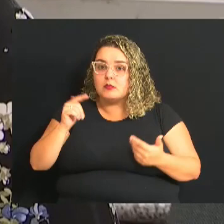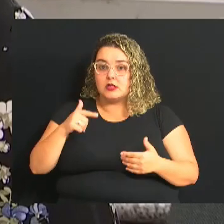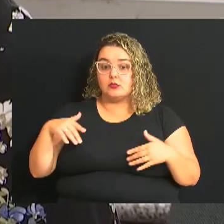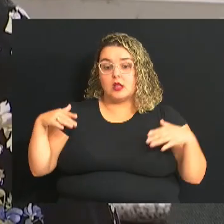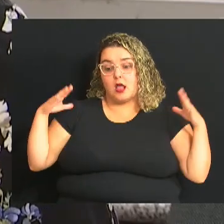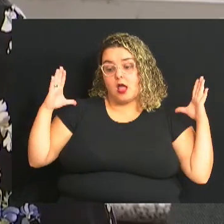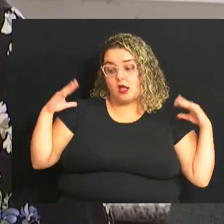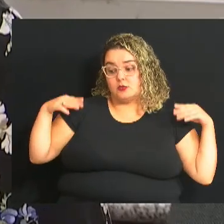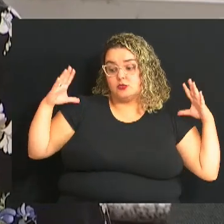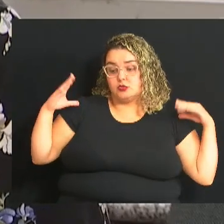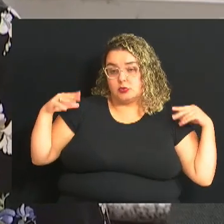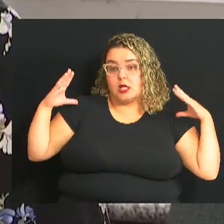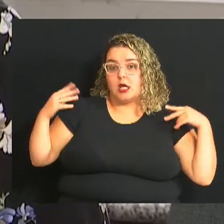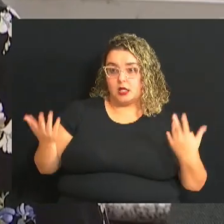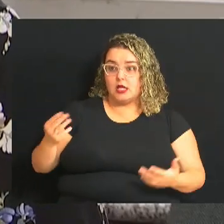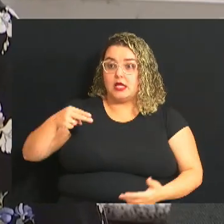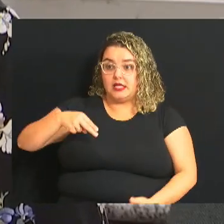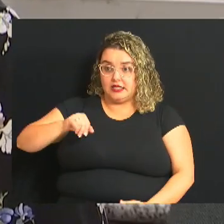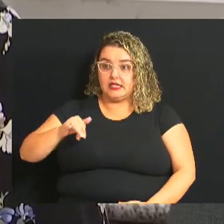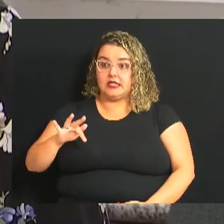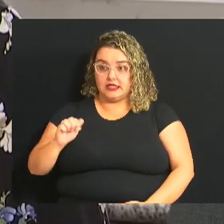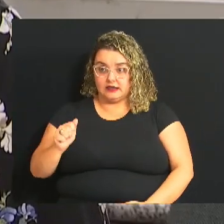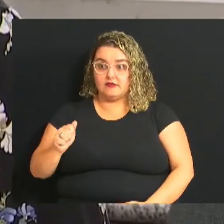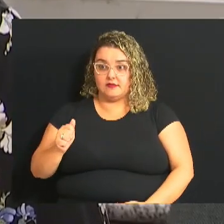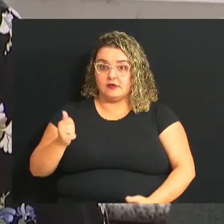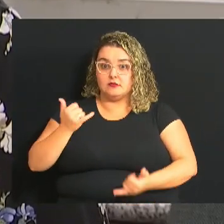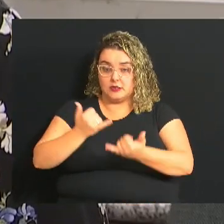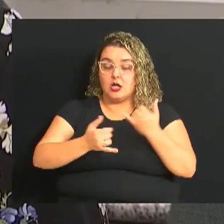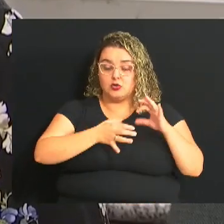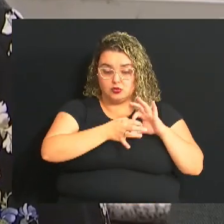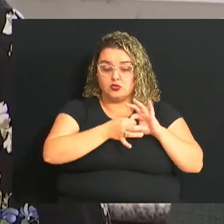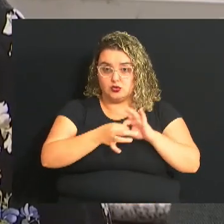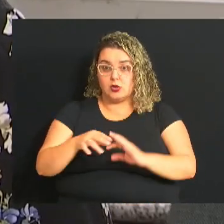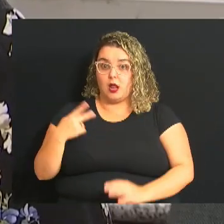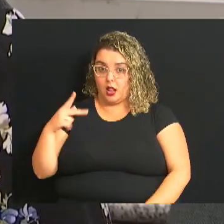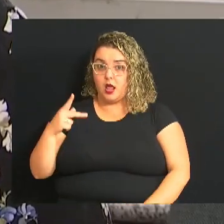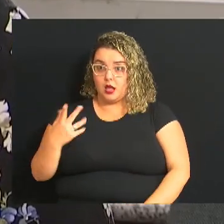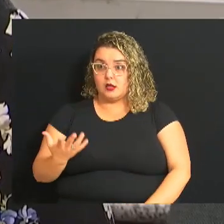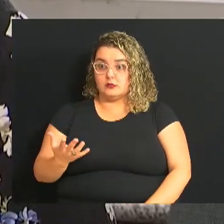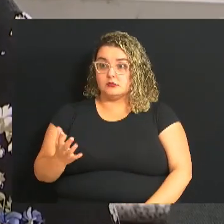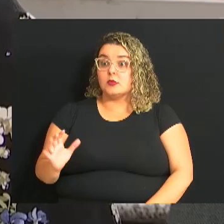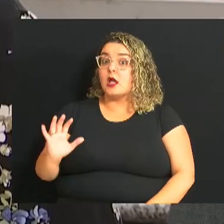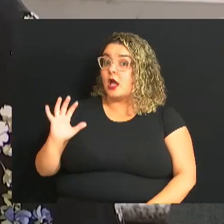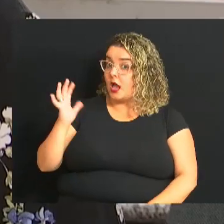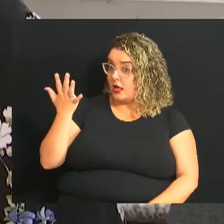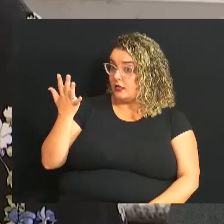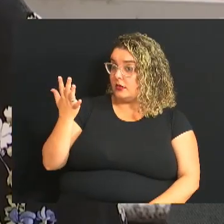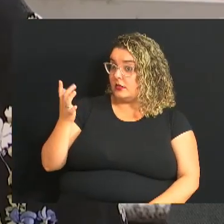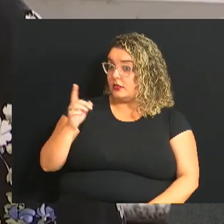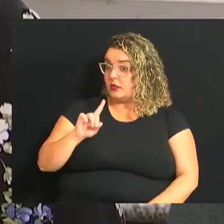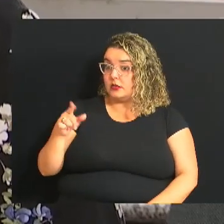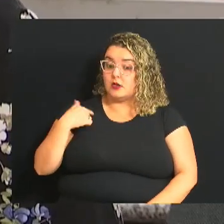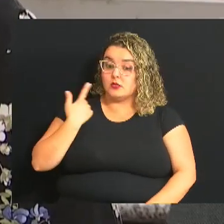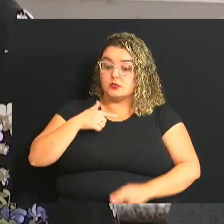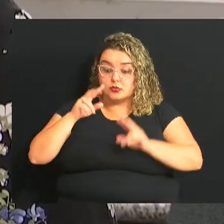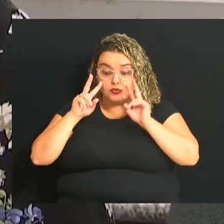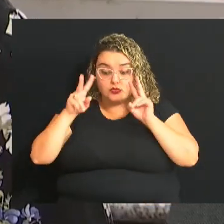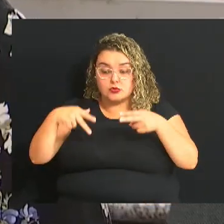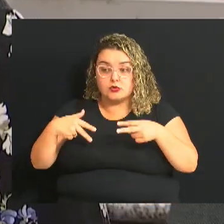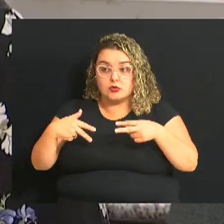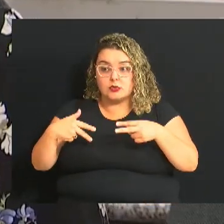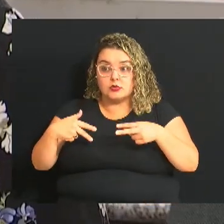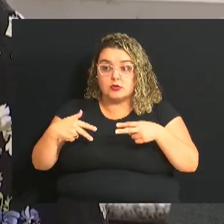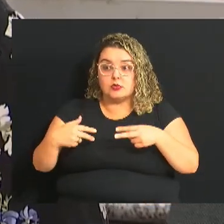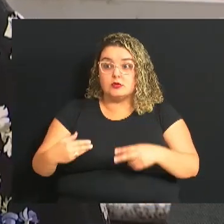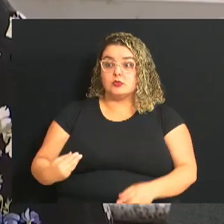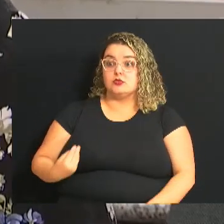E boa parte dessa fase do ciclo dela, ela ocorre não aos nossos olhos, ela fica